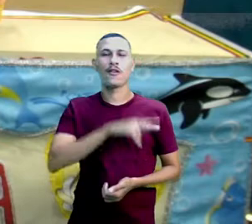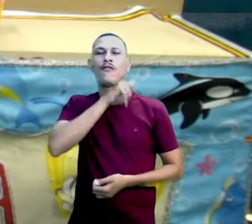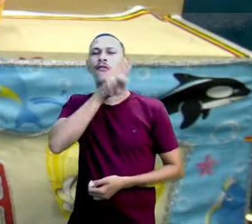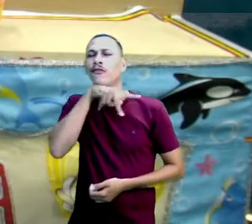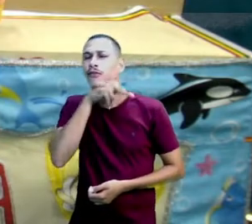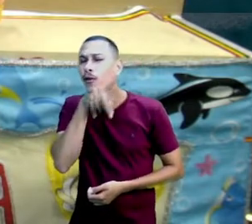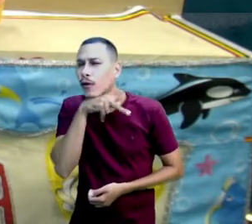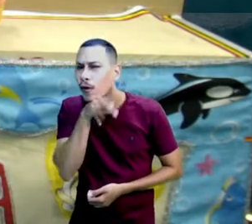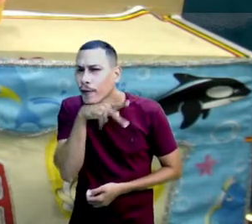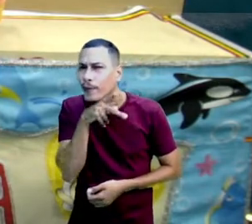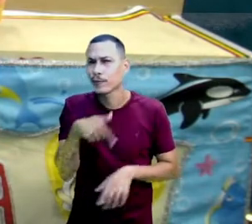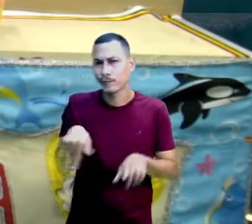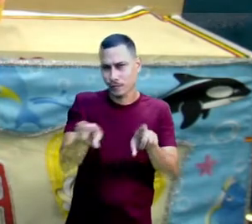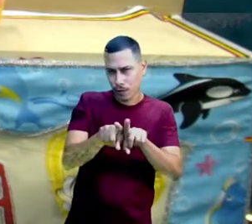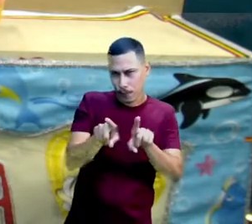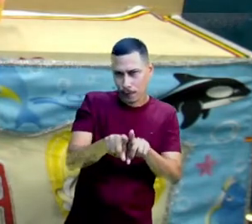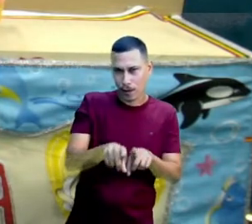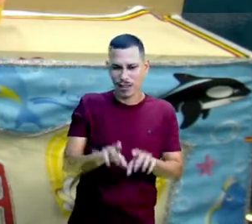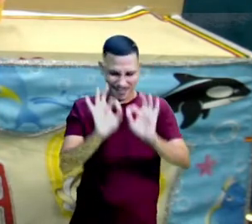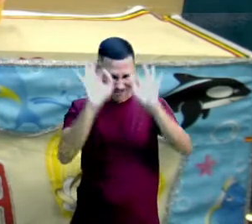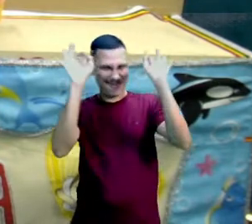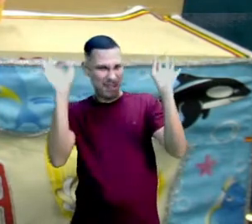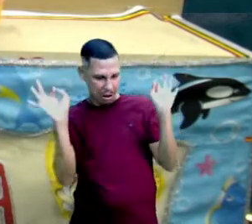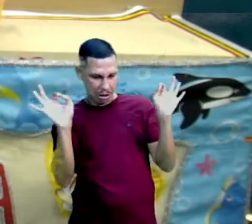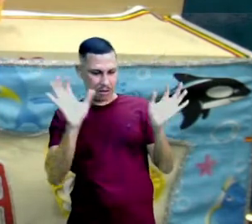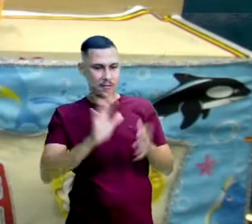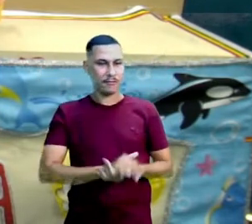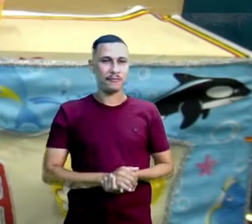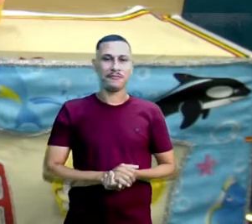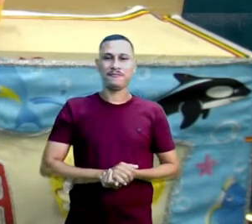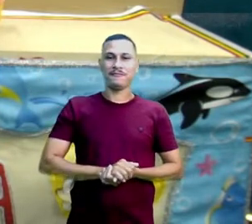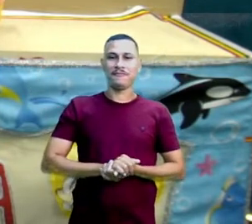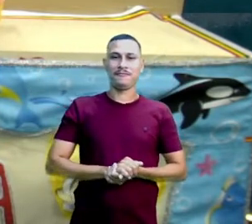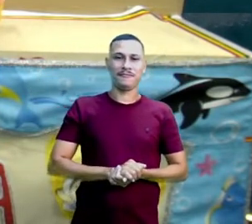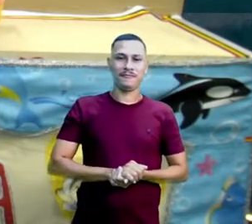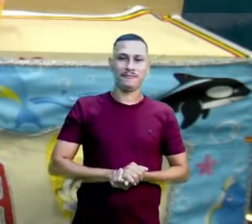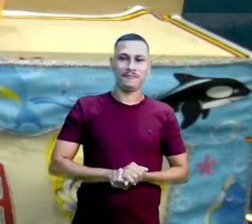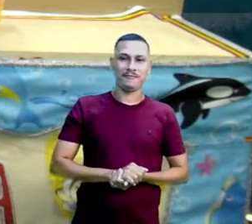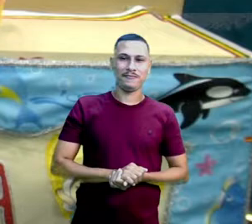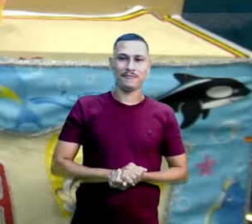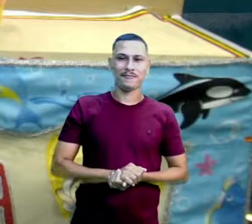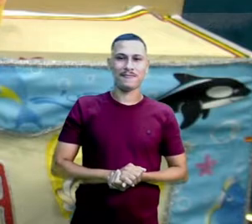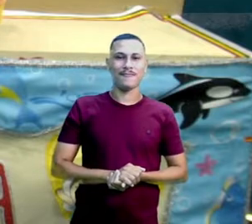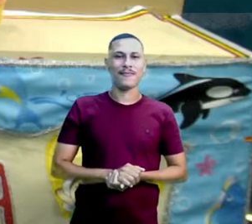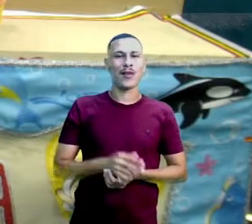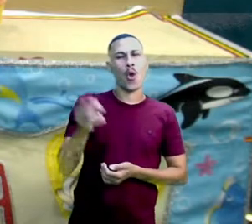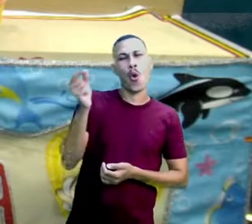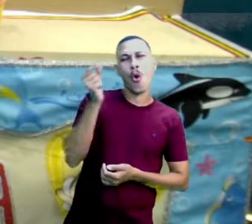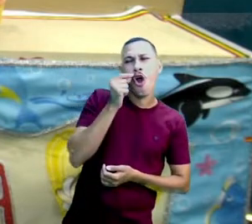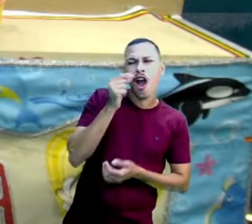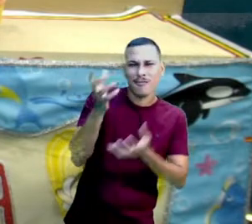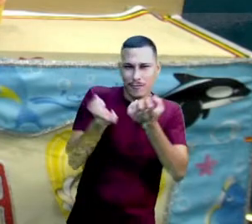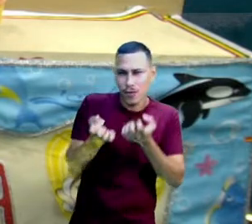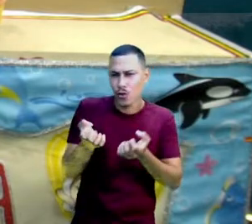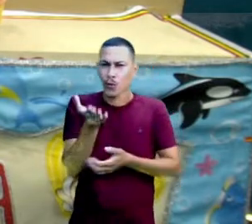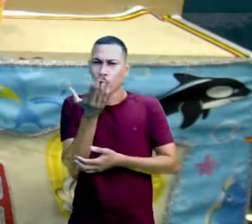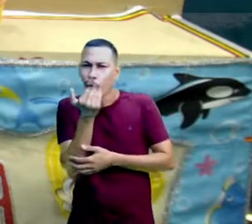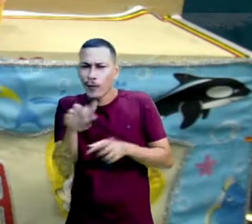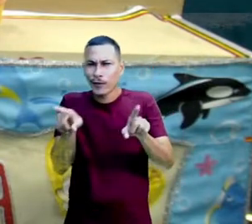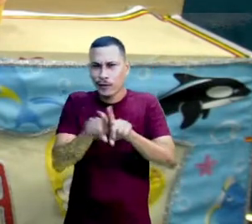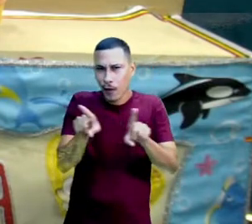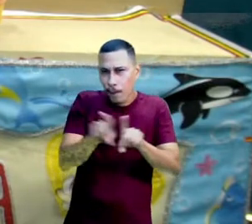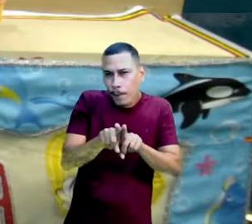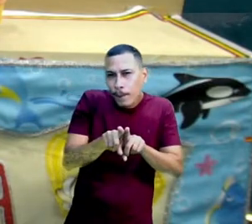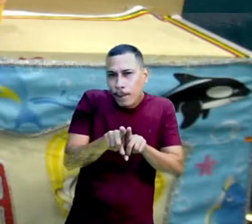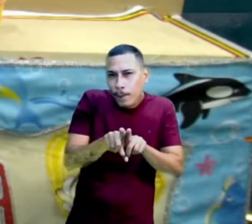fiambre, leiturinha. Vê que chiqueza. Vamos lá. E ele queria comer